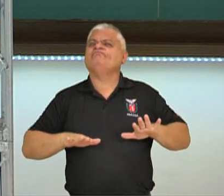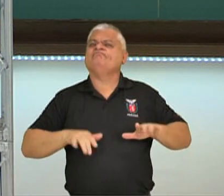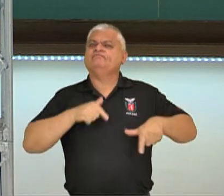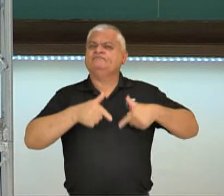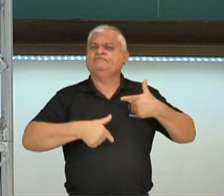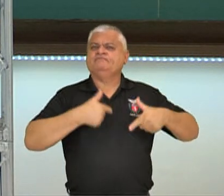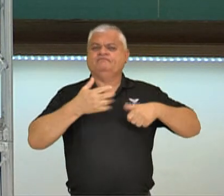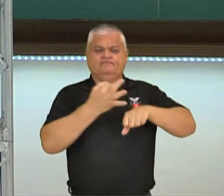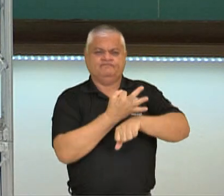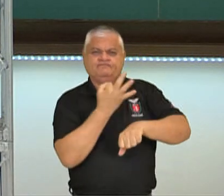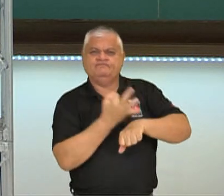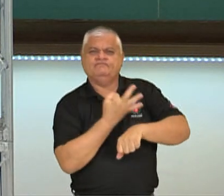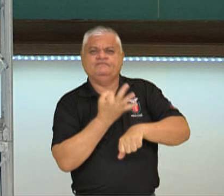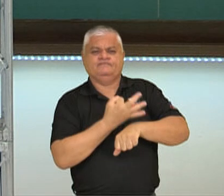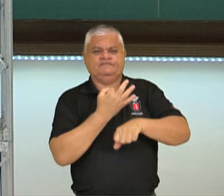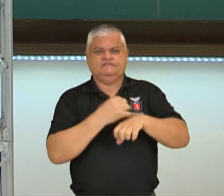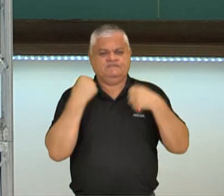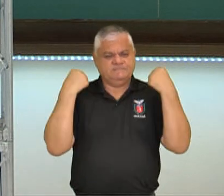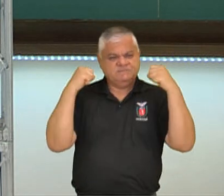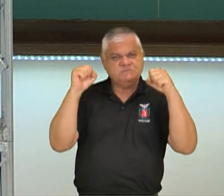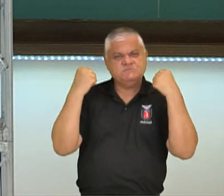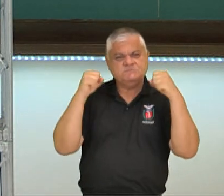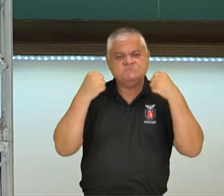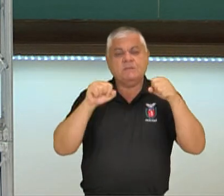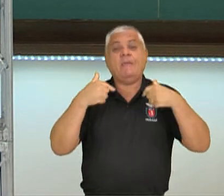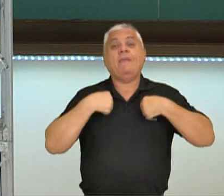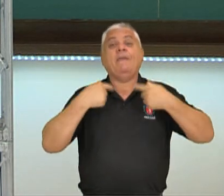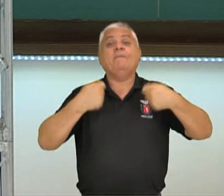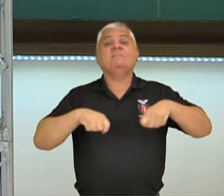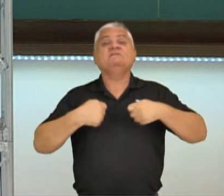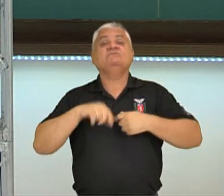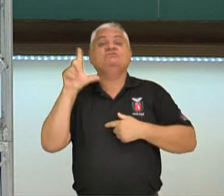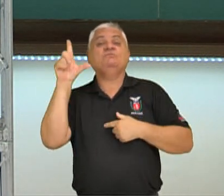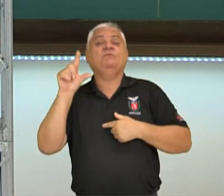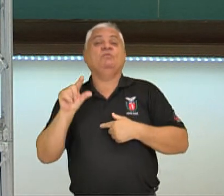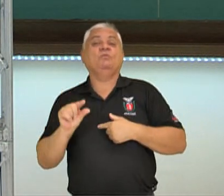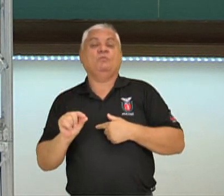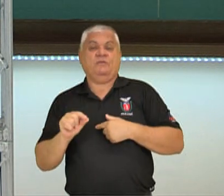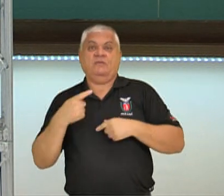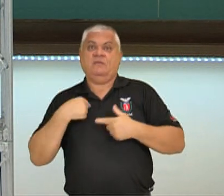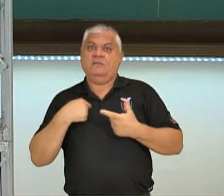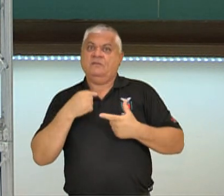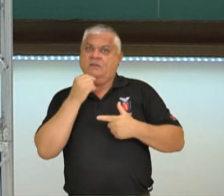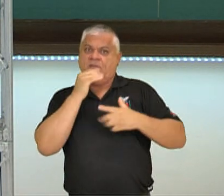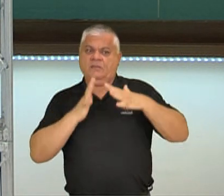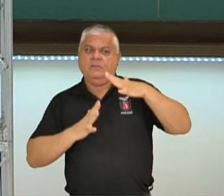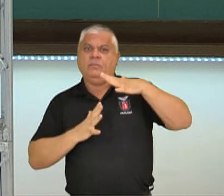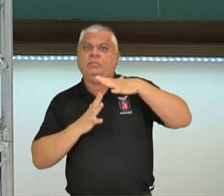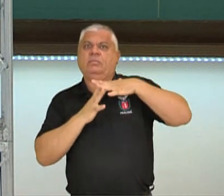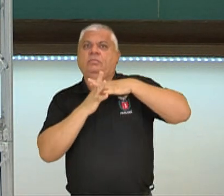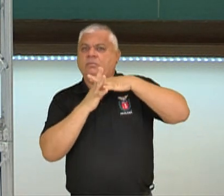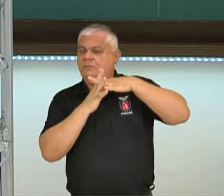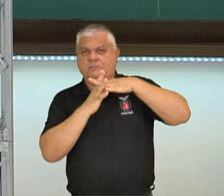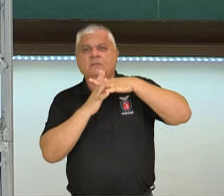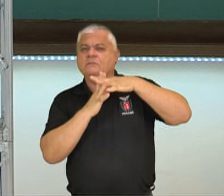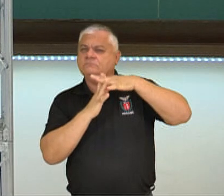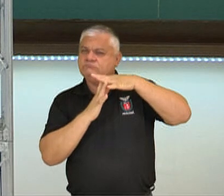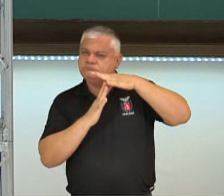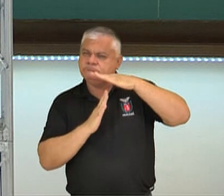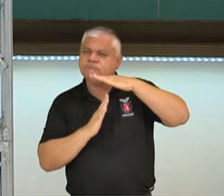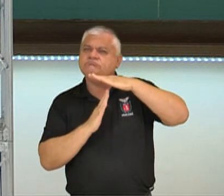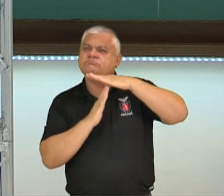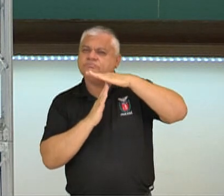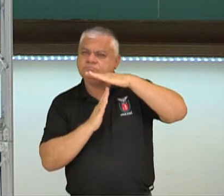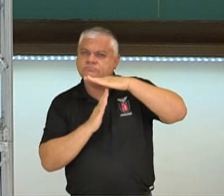físico, significa o quê? Que eu tenho que diminuir um pouquinho a intensidade desse exercício físico. Eu